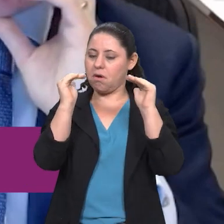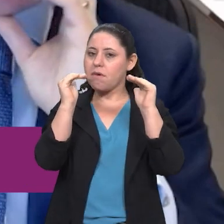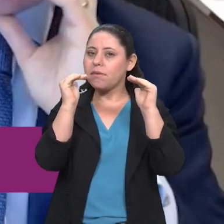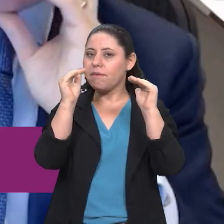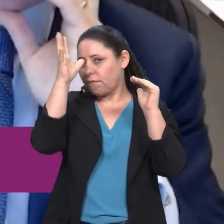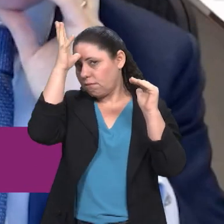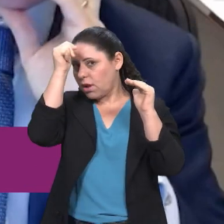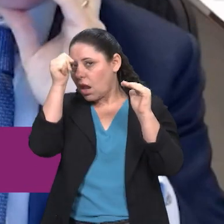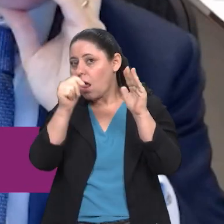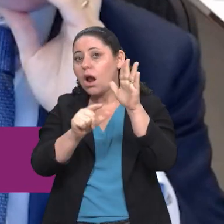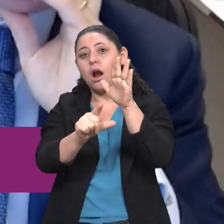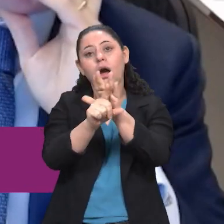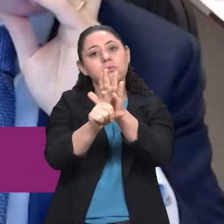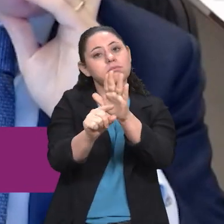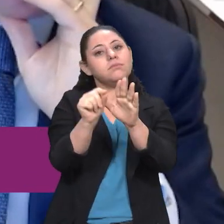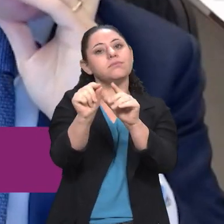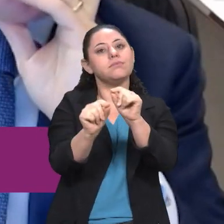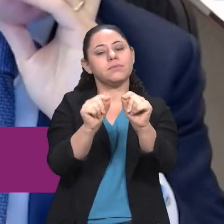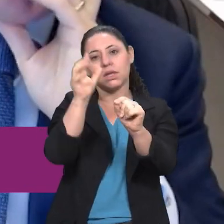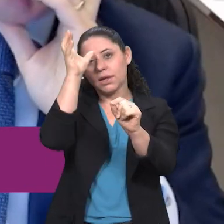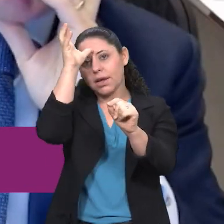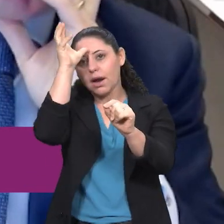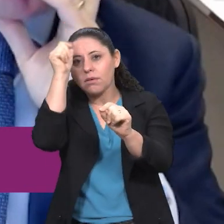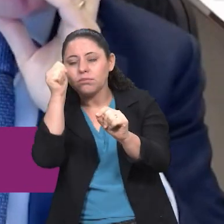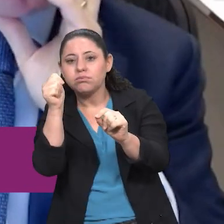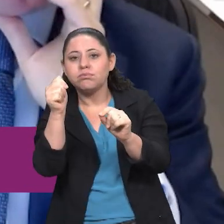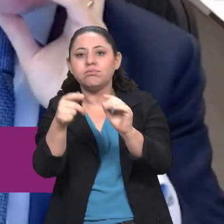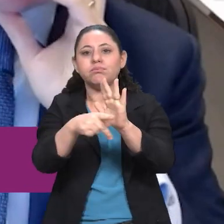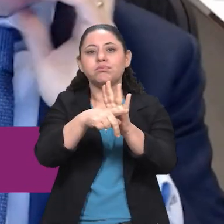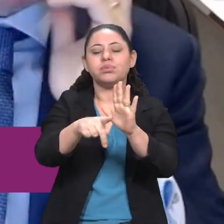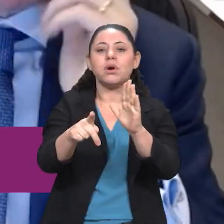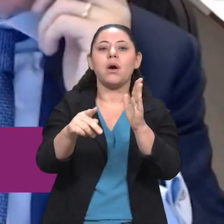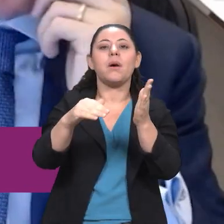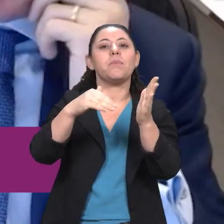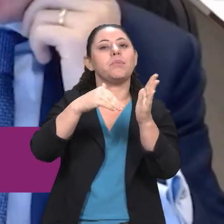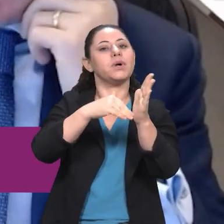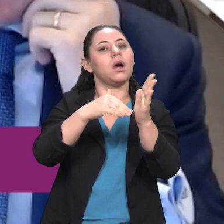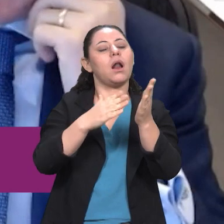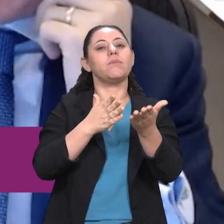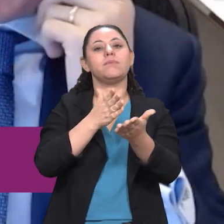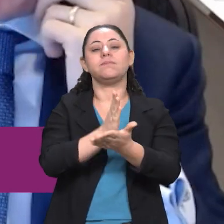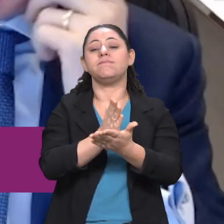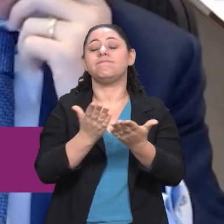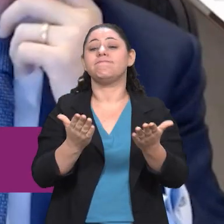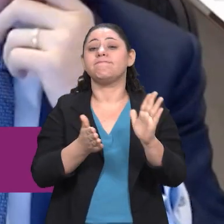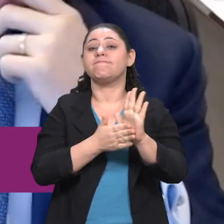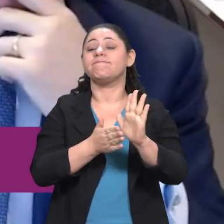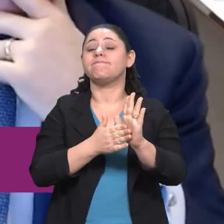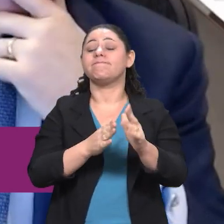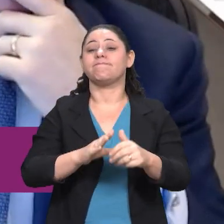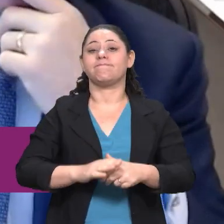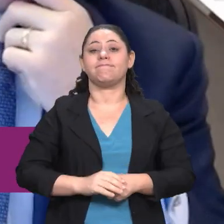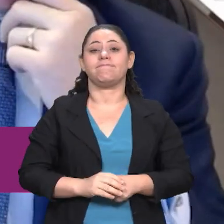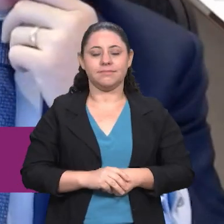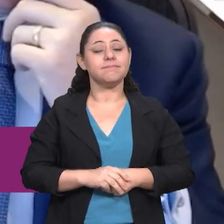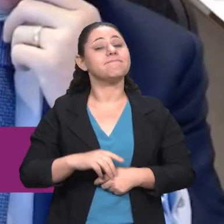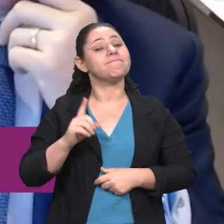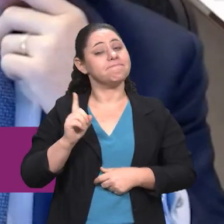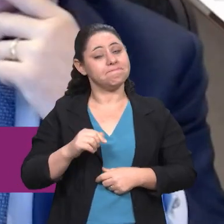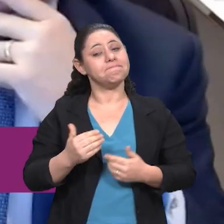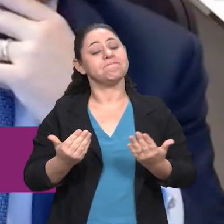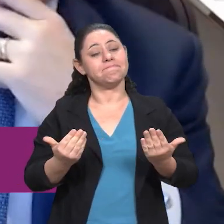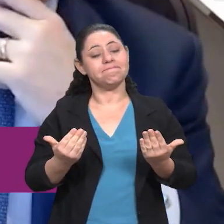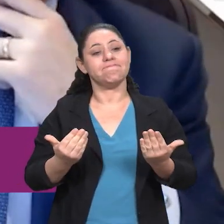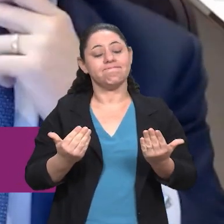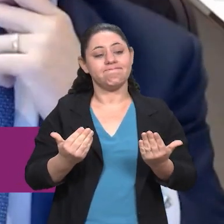soberania das decisões legislativas, né, da decisão aí do Senado em aprovar uma proposta. Lívia, essa